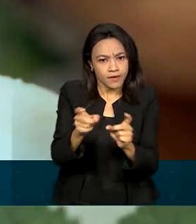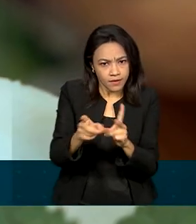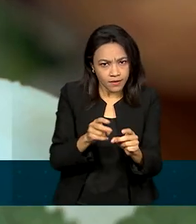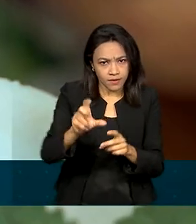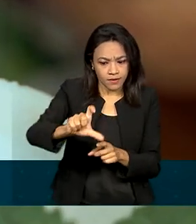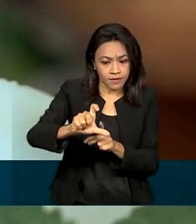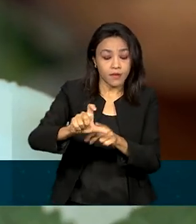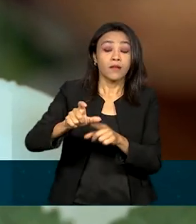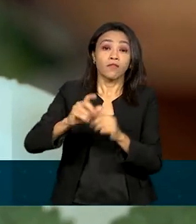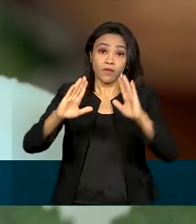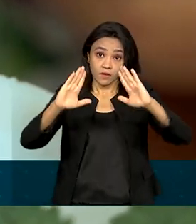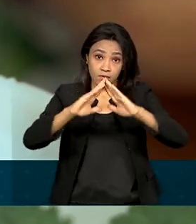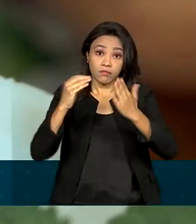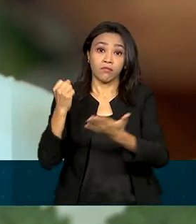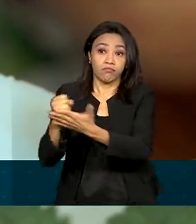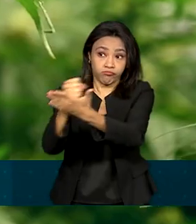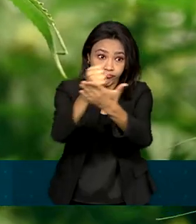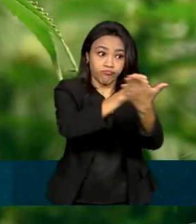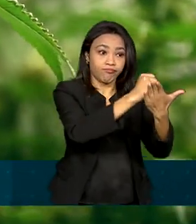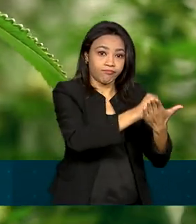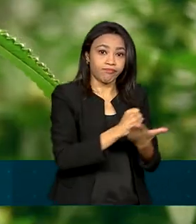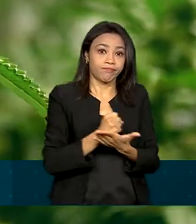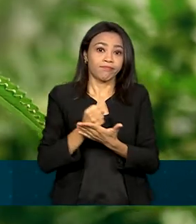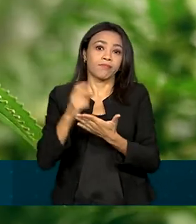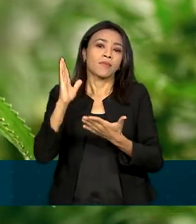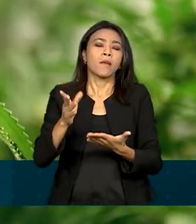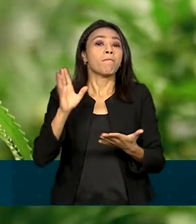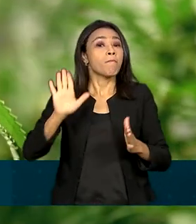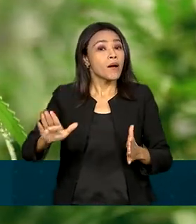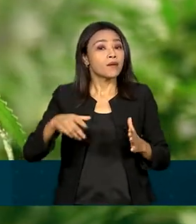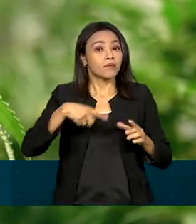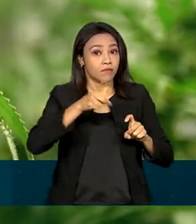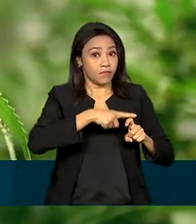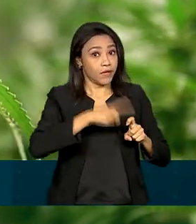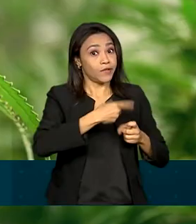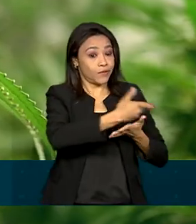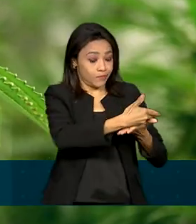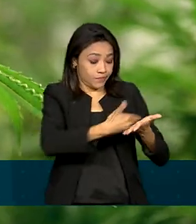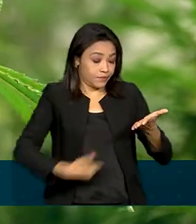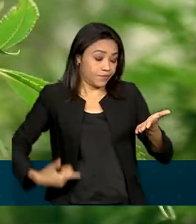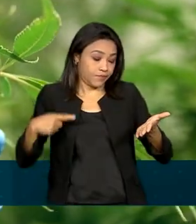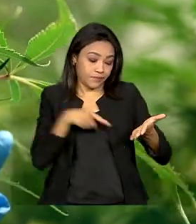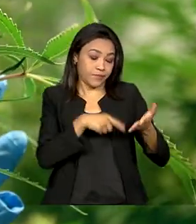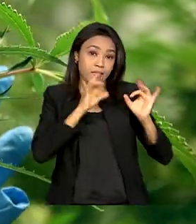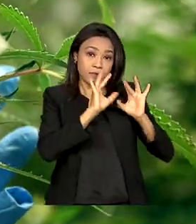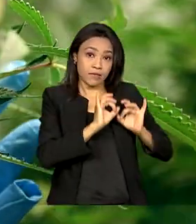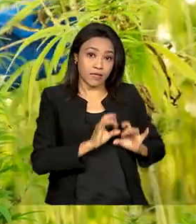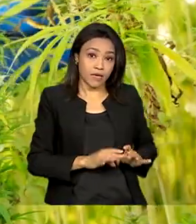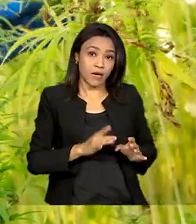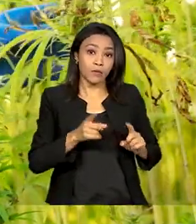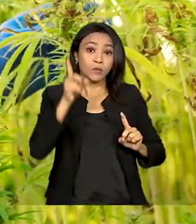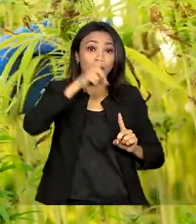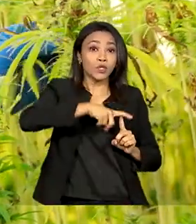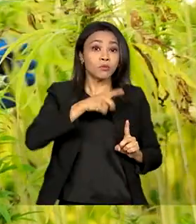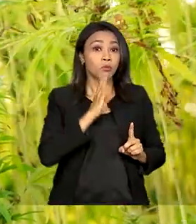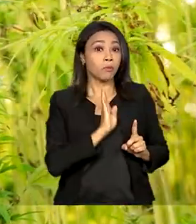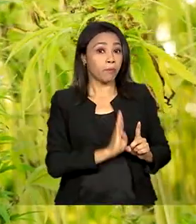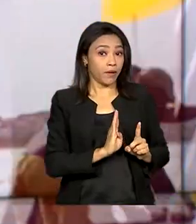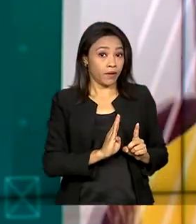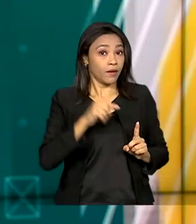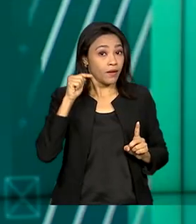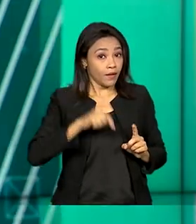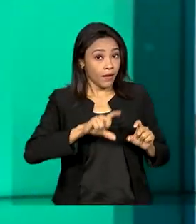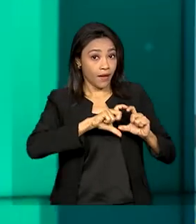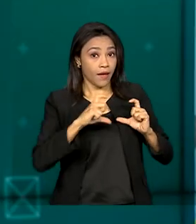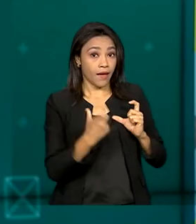feita em farmácias e drogarias a partir da prescrição médica por meio de receita especial do tipo B aquela de cor azul